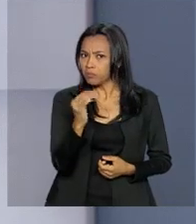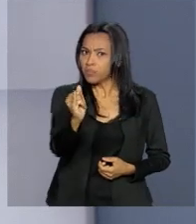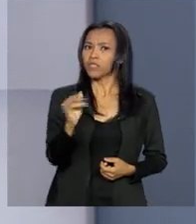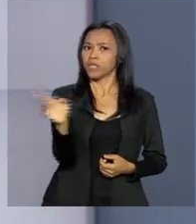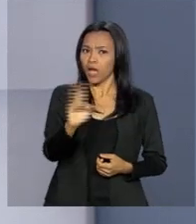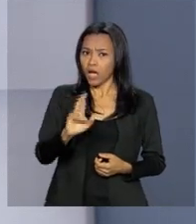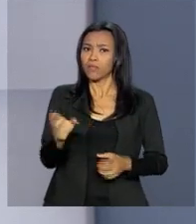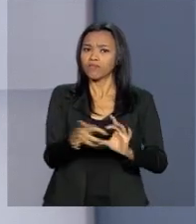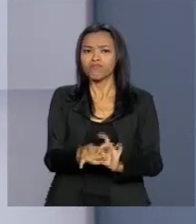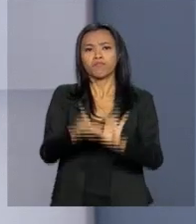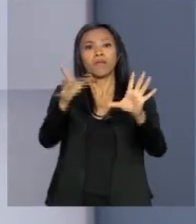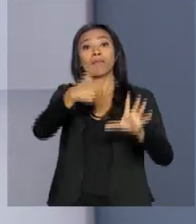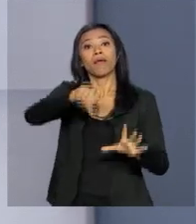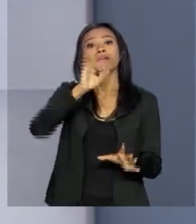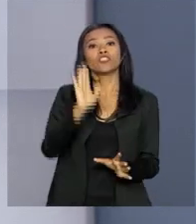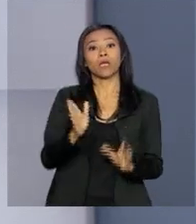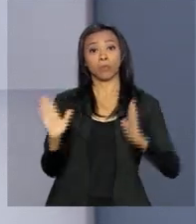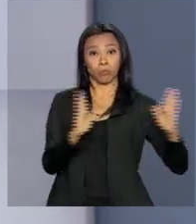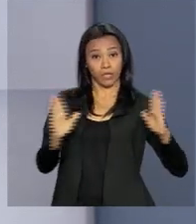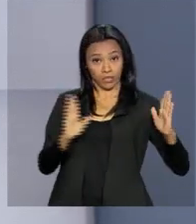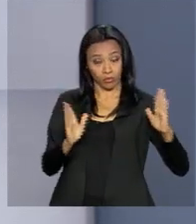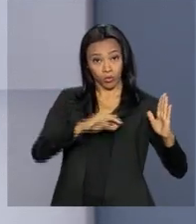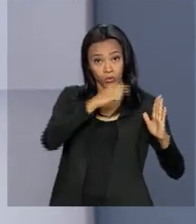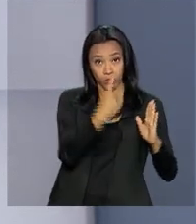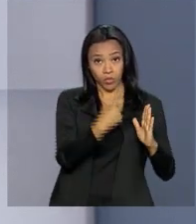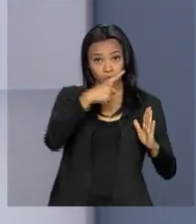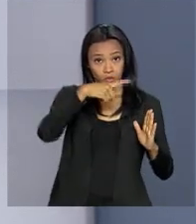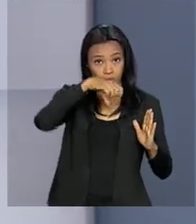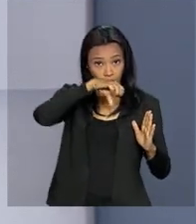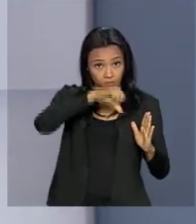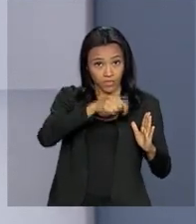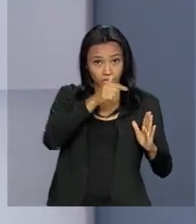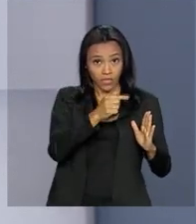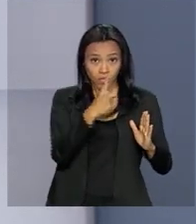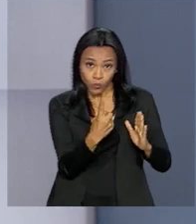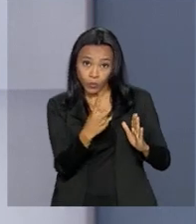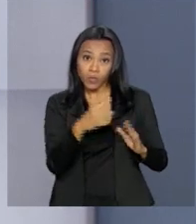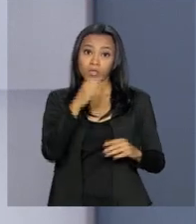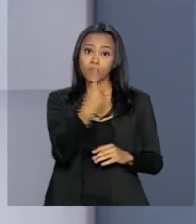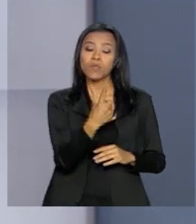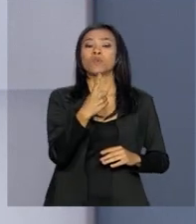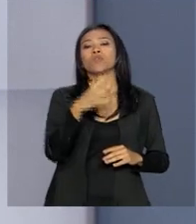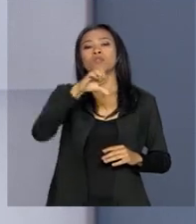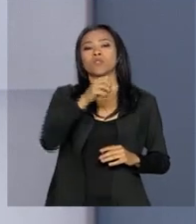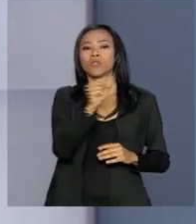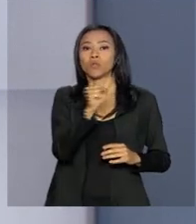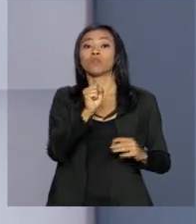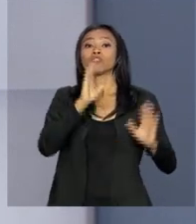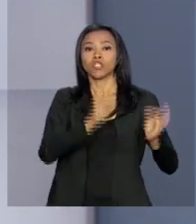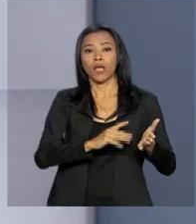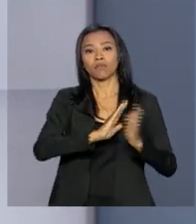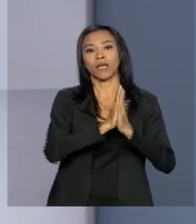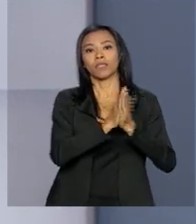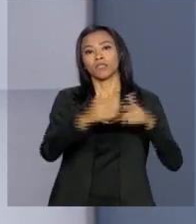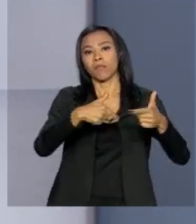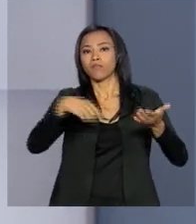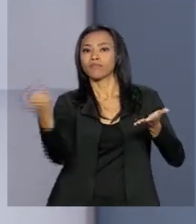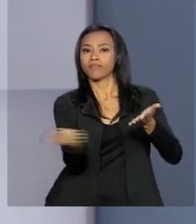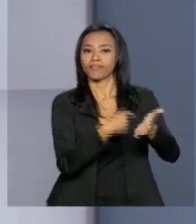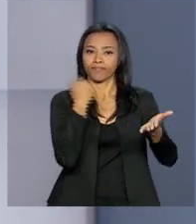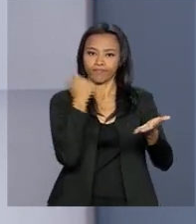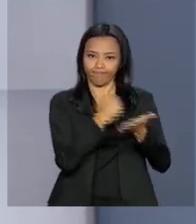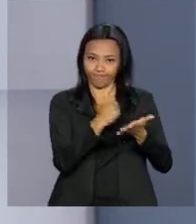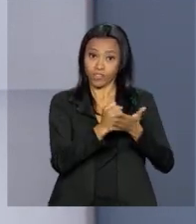trabalhadores que tiveram carteira assinada entre 1971 e 1988 os benefícios foram reajustados